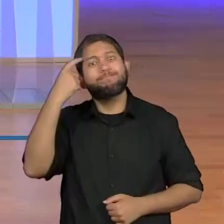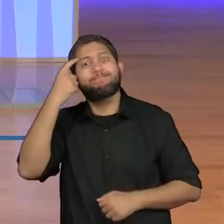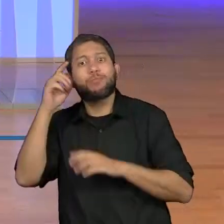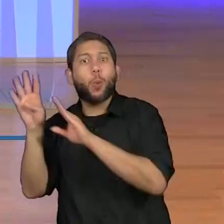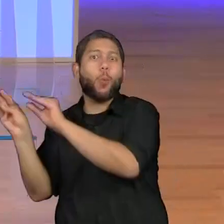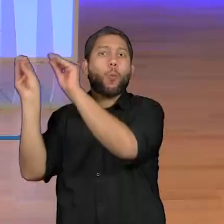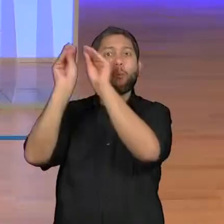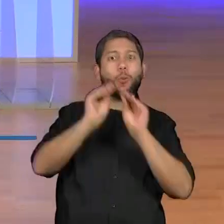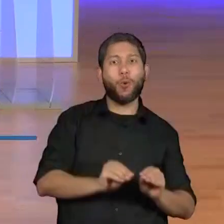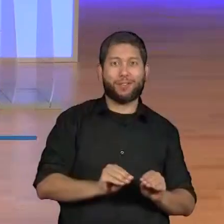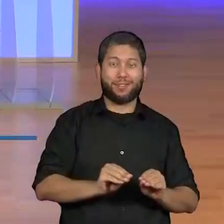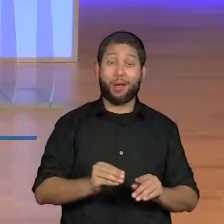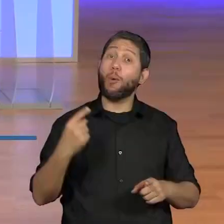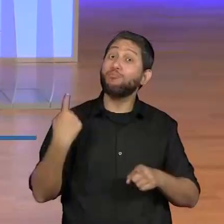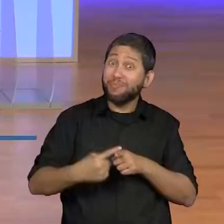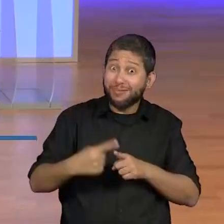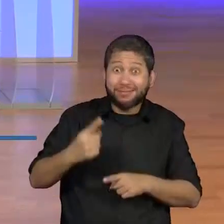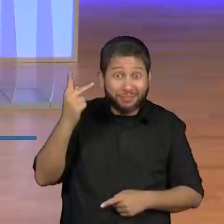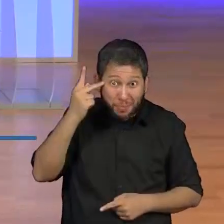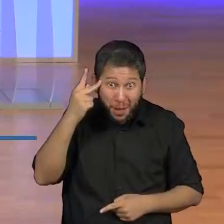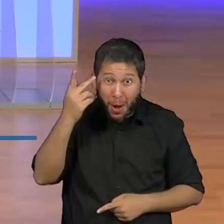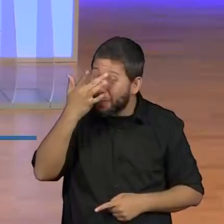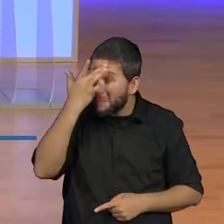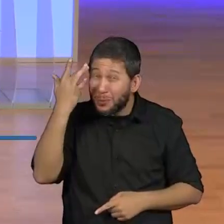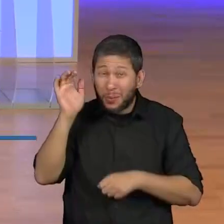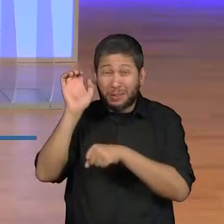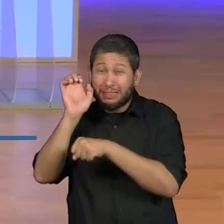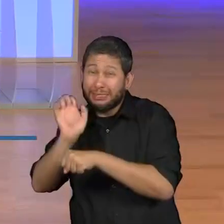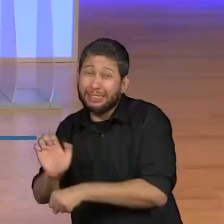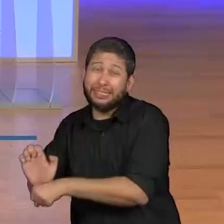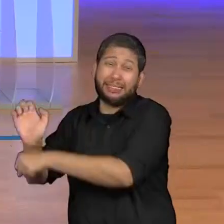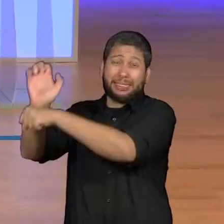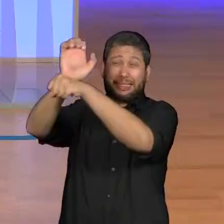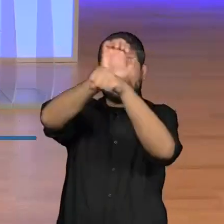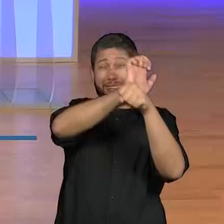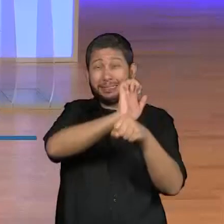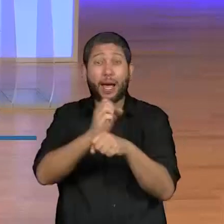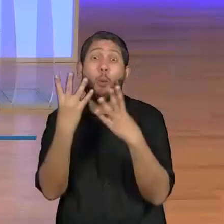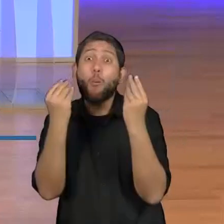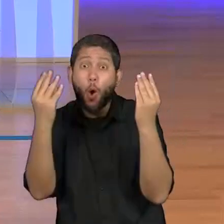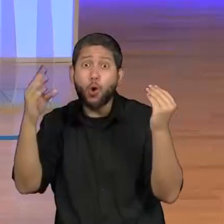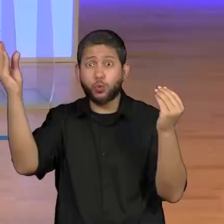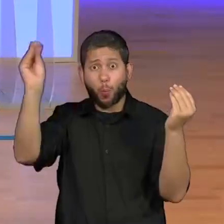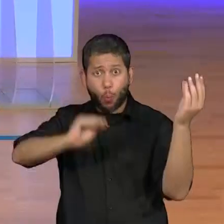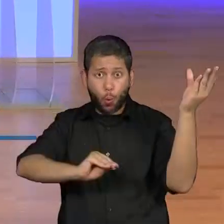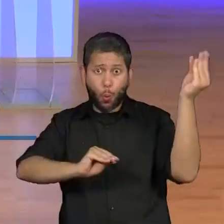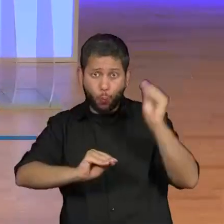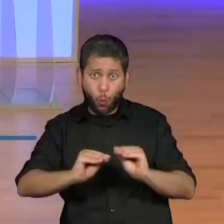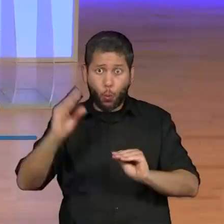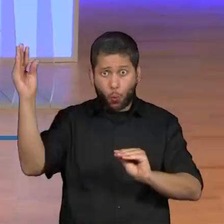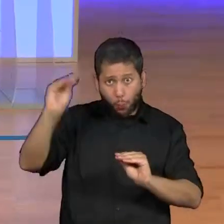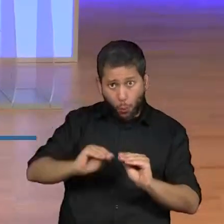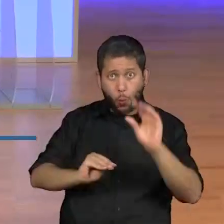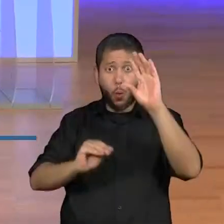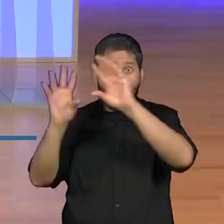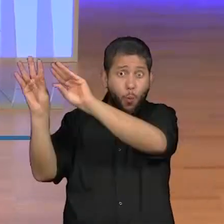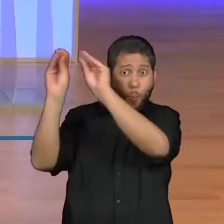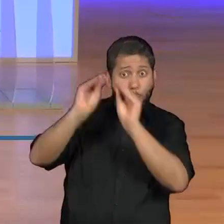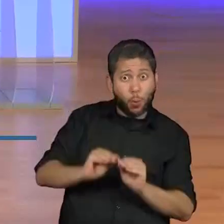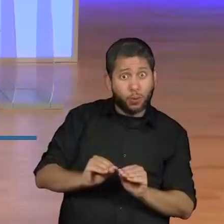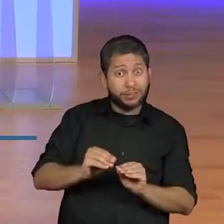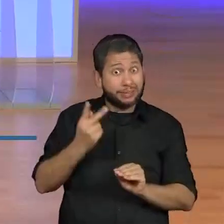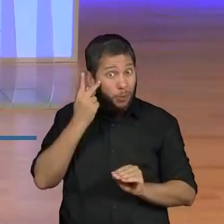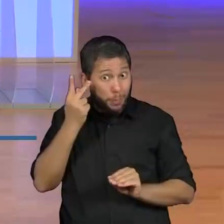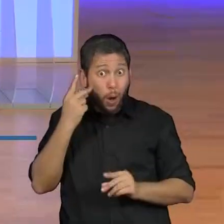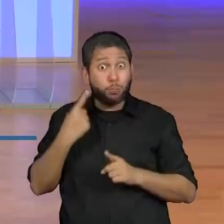aí muitas pessoas, muitos migrantes de diversos estados brasileiros que vêm em busca de trabalho. Acho que